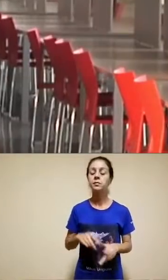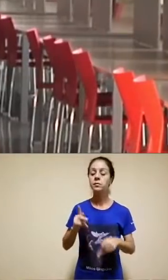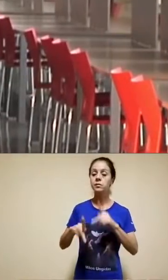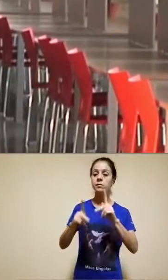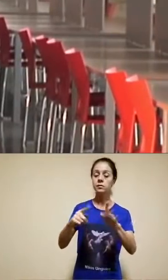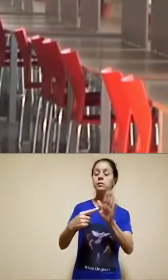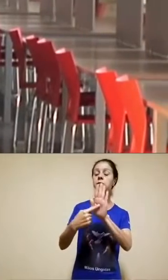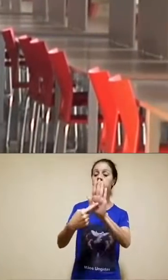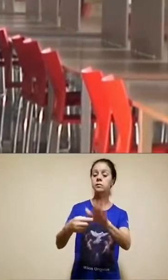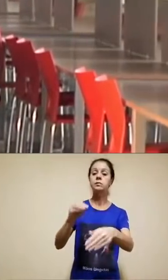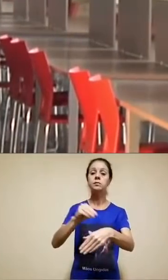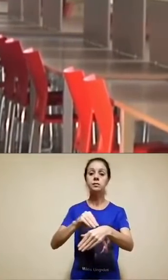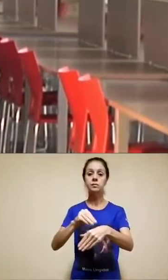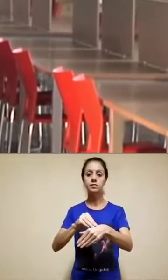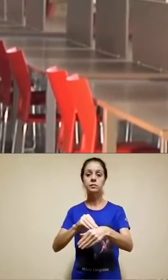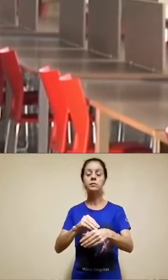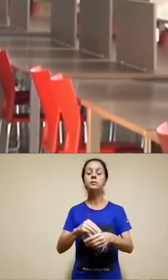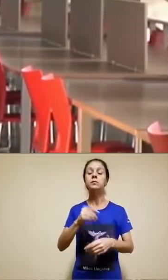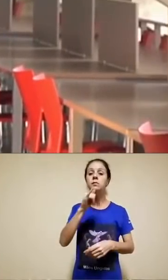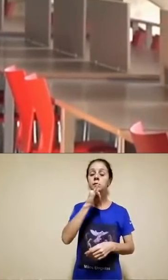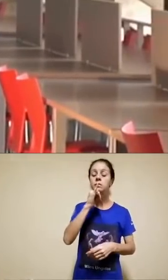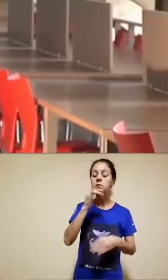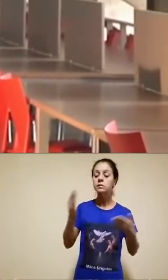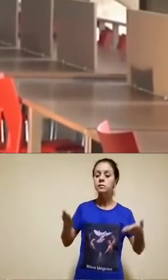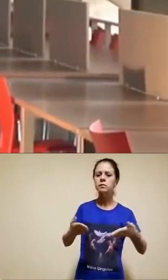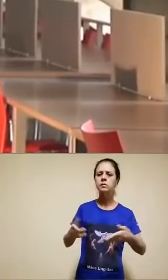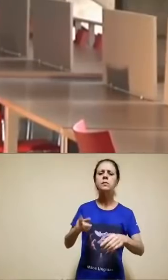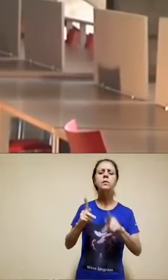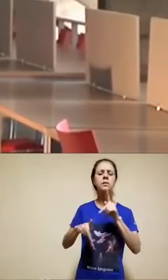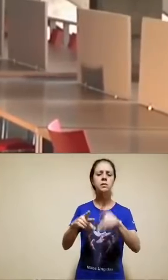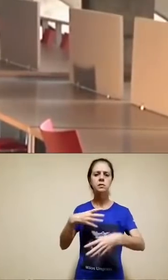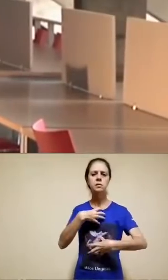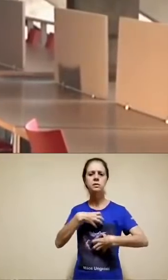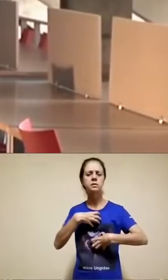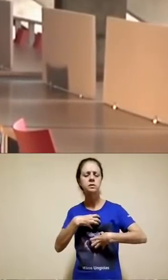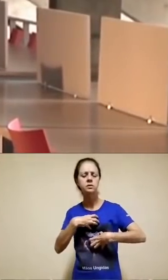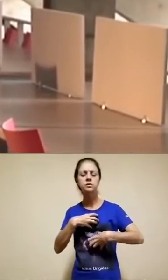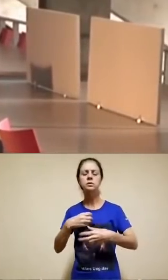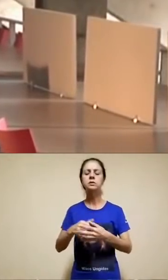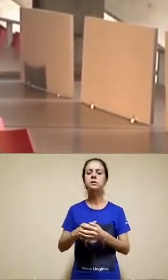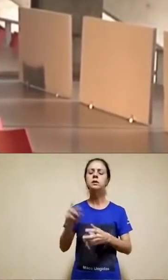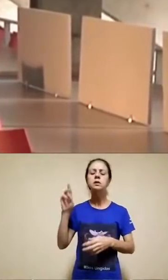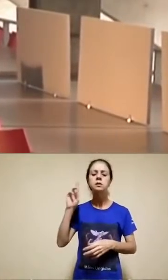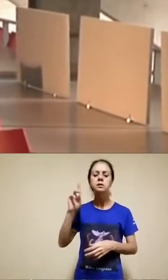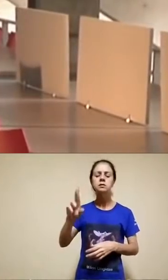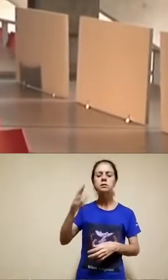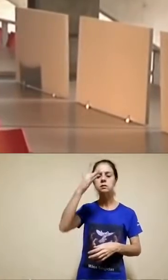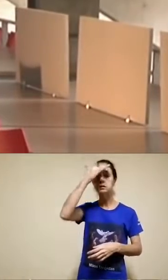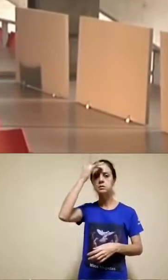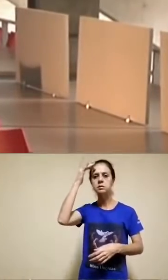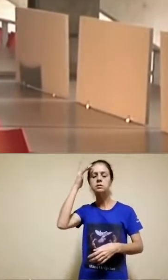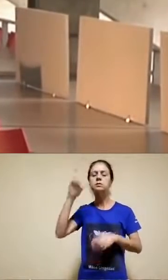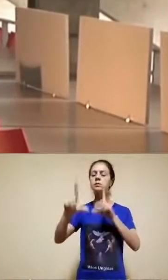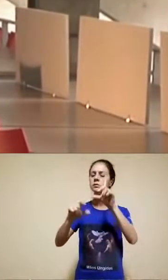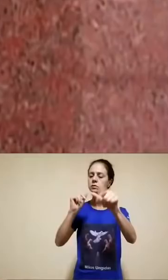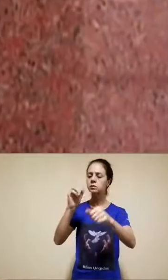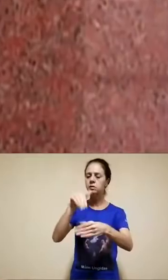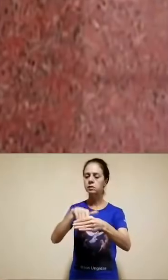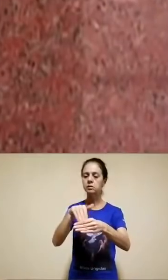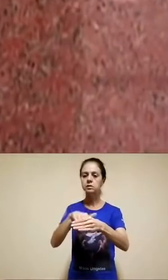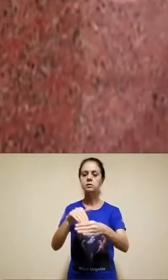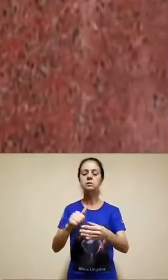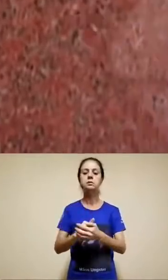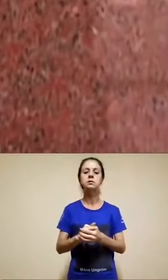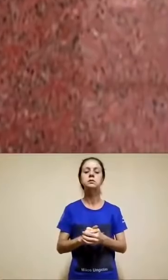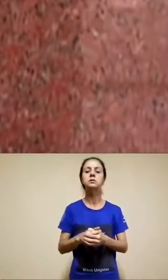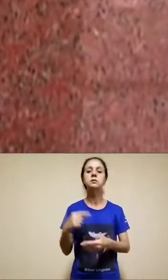A população tem demonstrado insatisfação com o modelo atual porque não se sente representada por aqueles que foram eleitos. Pelo